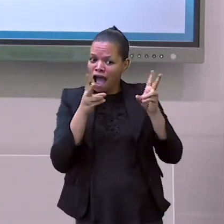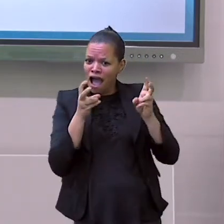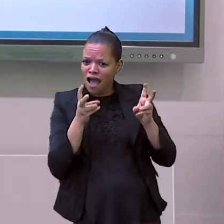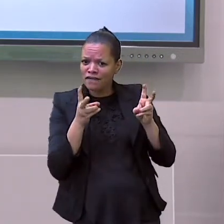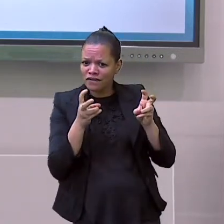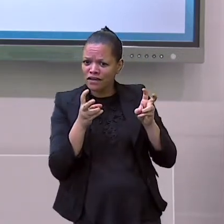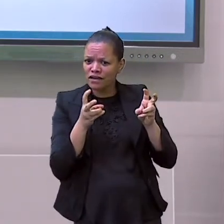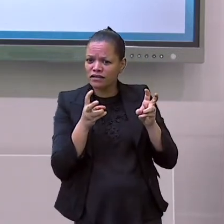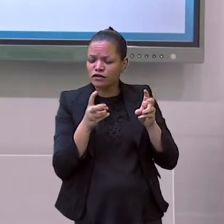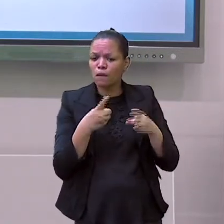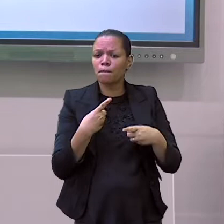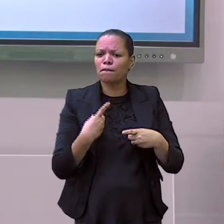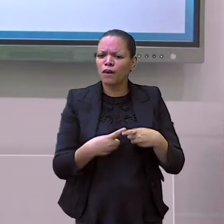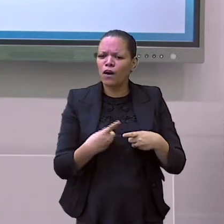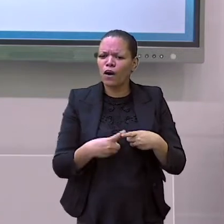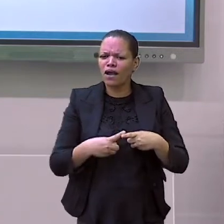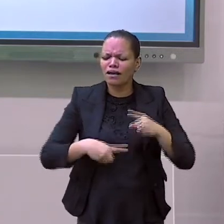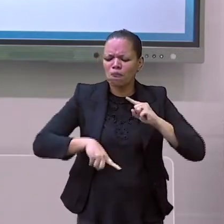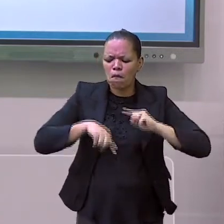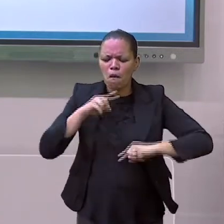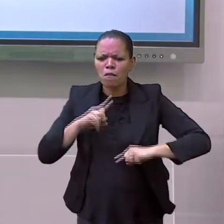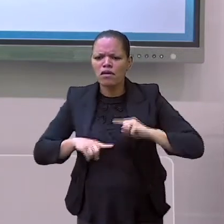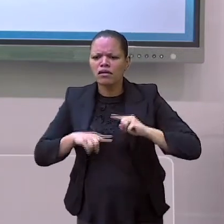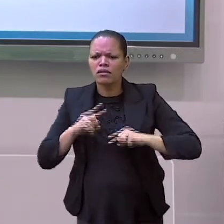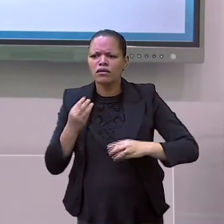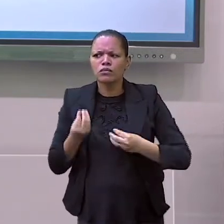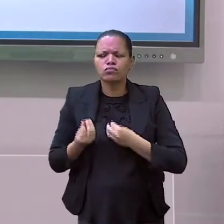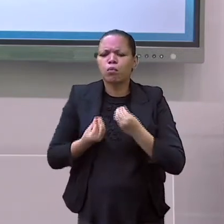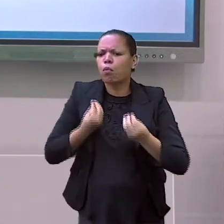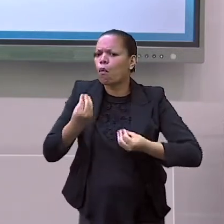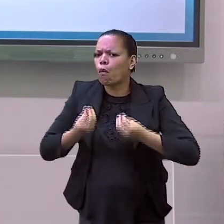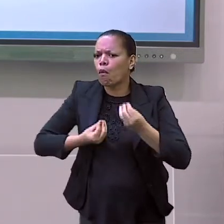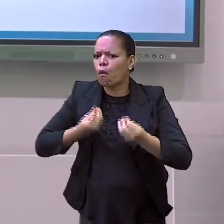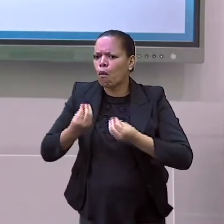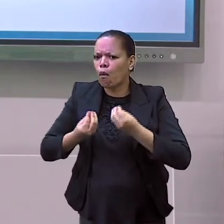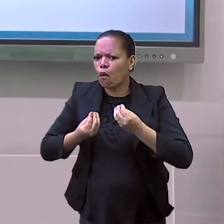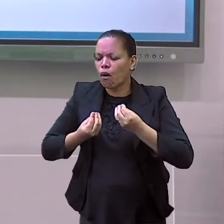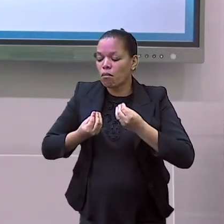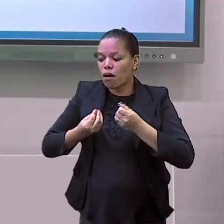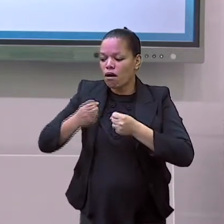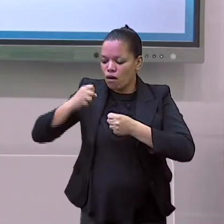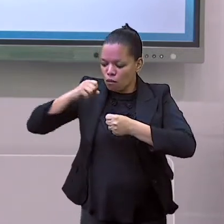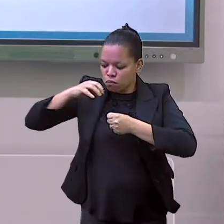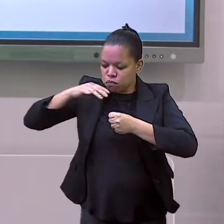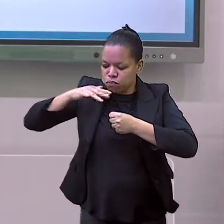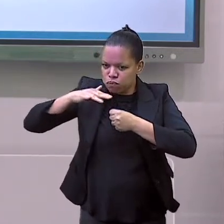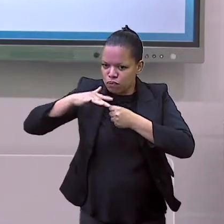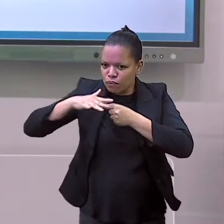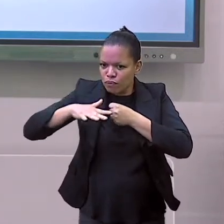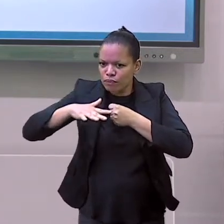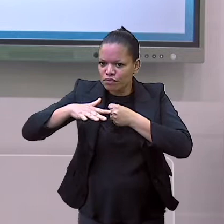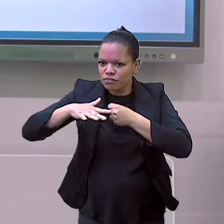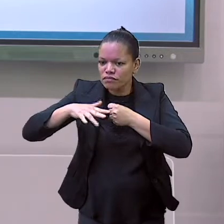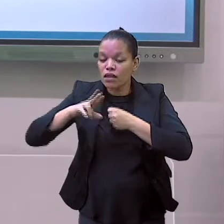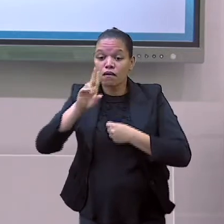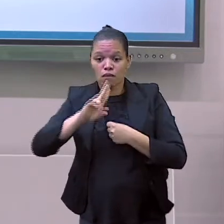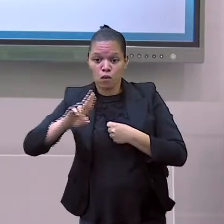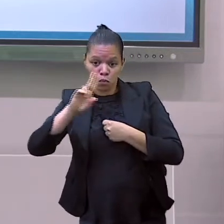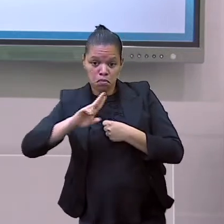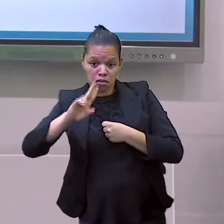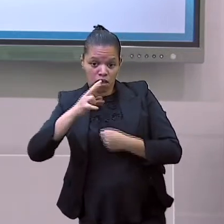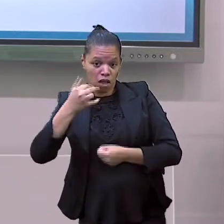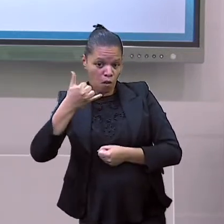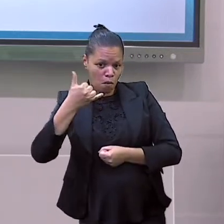um objeto? Se eu já estou infectada, eu pego a minha caneta, eu utilizo a minha caneta e logo